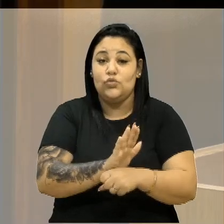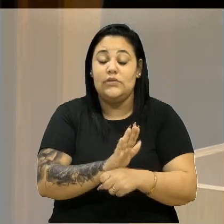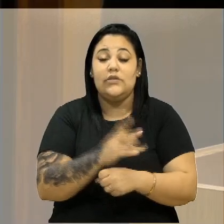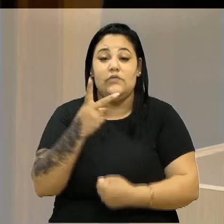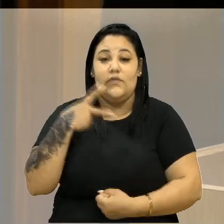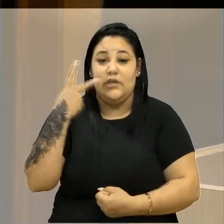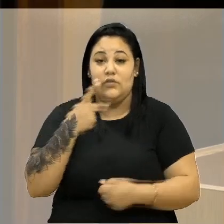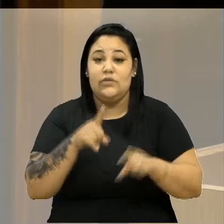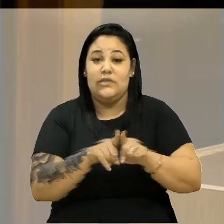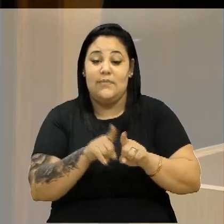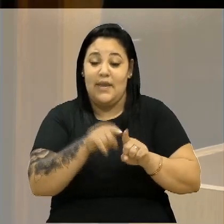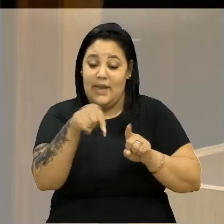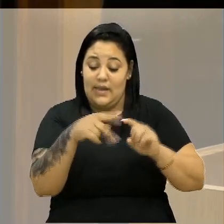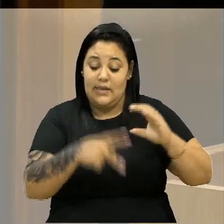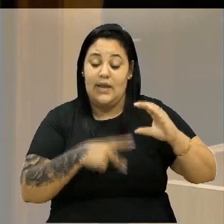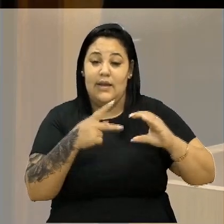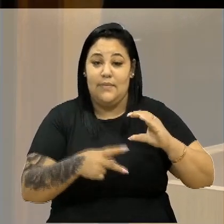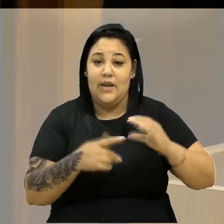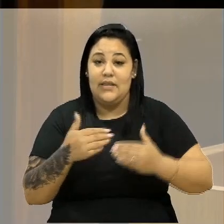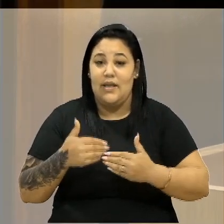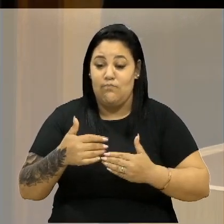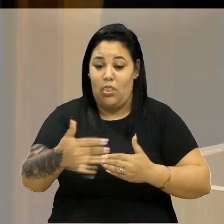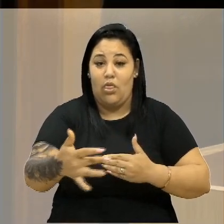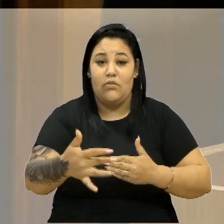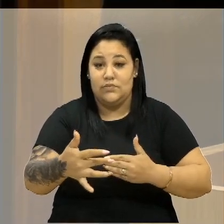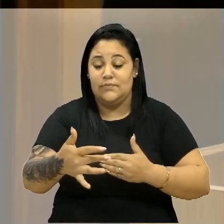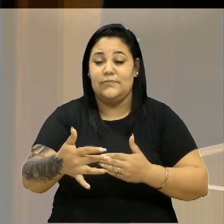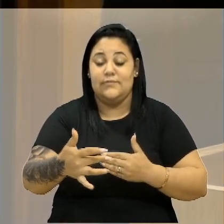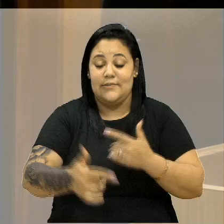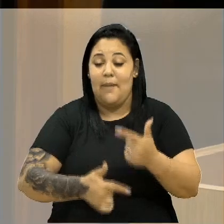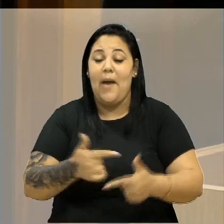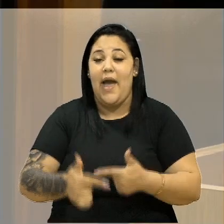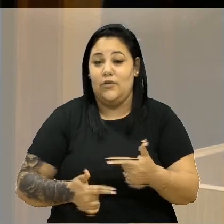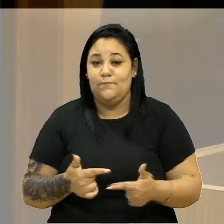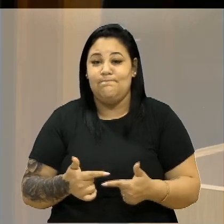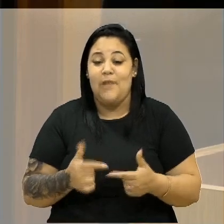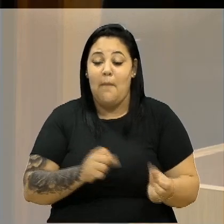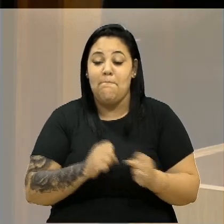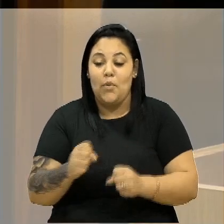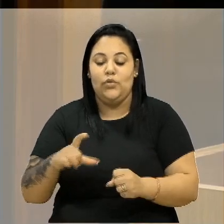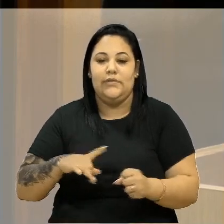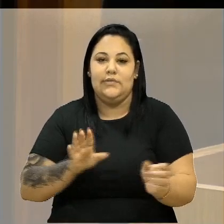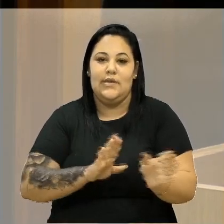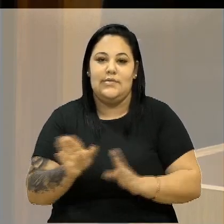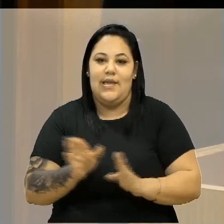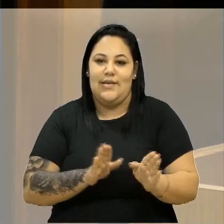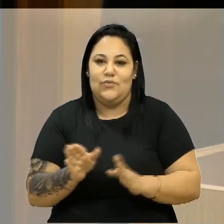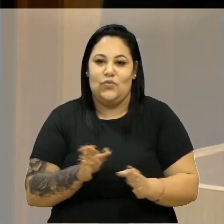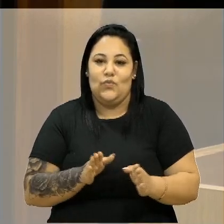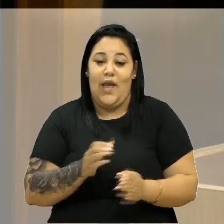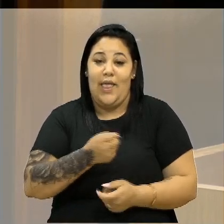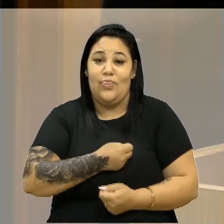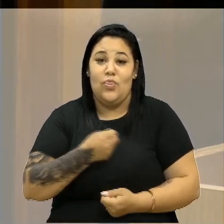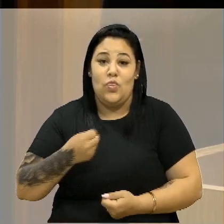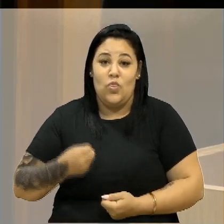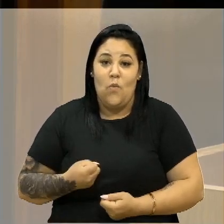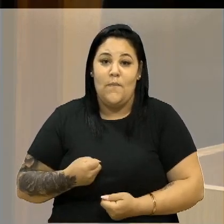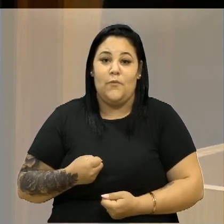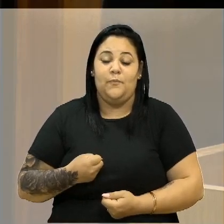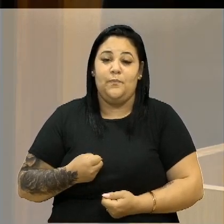vereadores dessa casa, das próximas legislaturas, a poderem ter acesso a números fiéis e